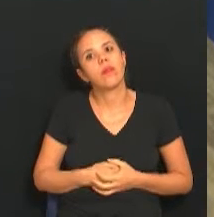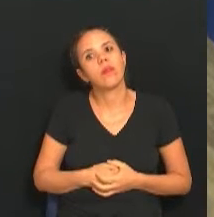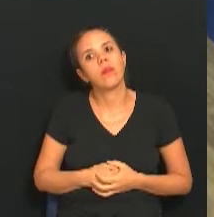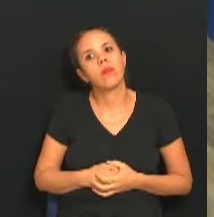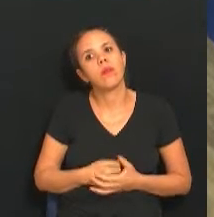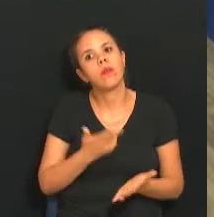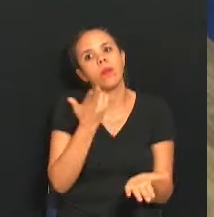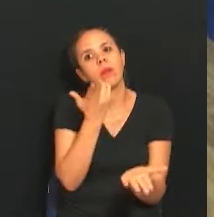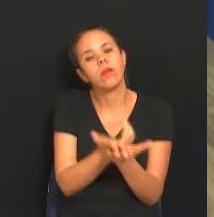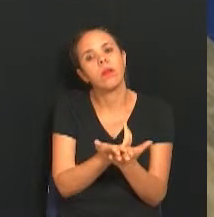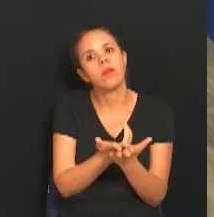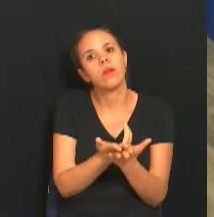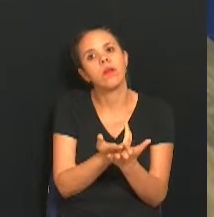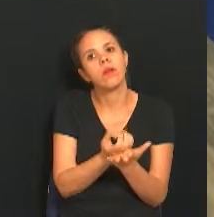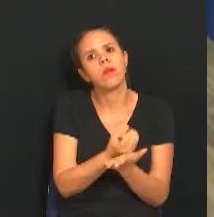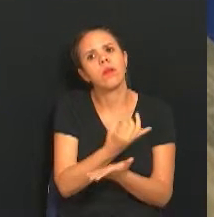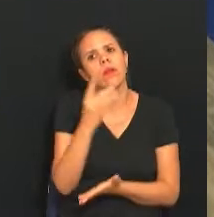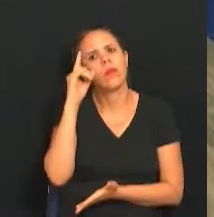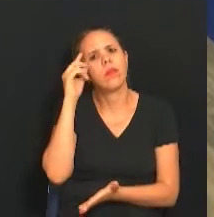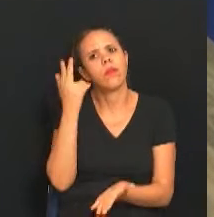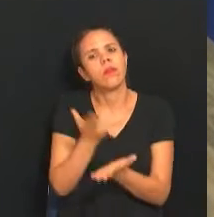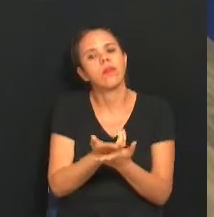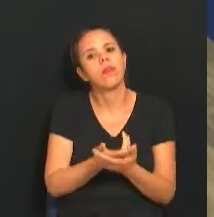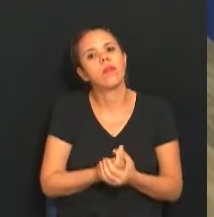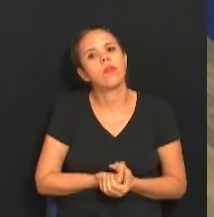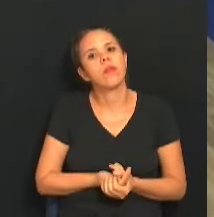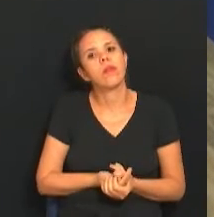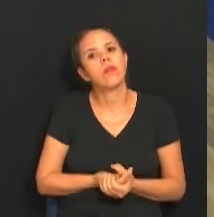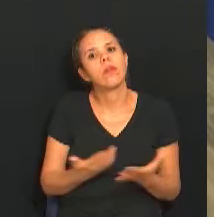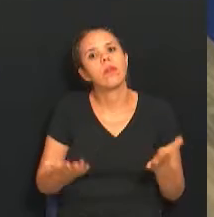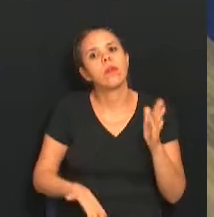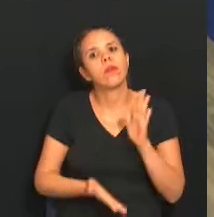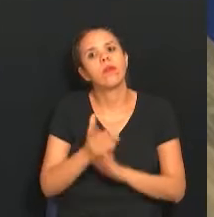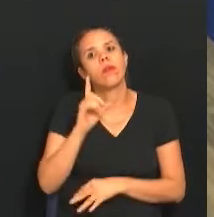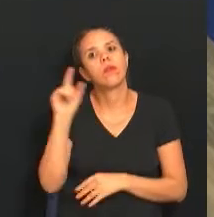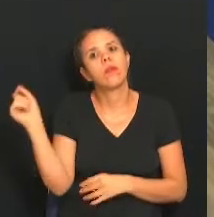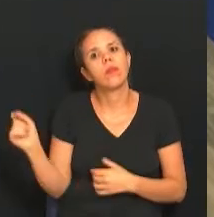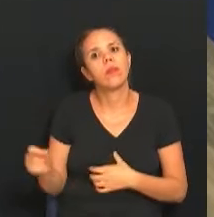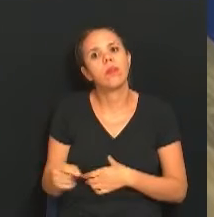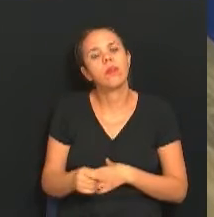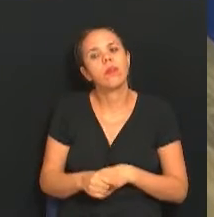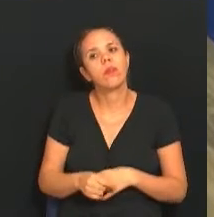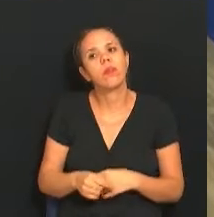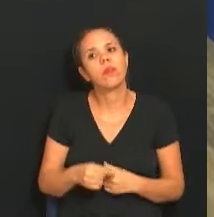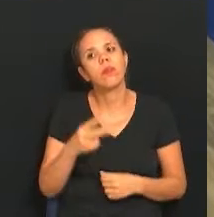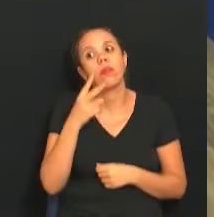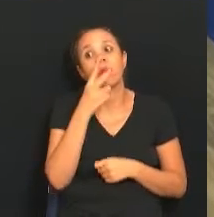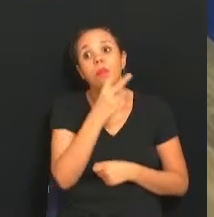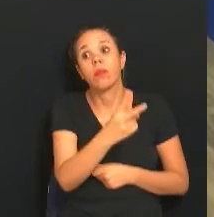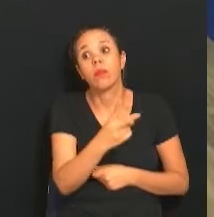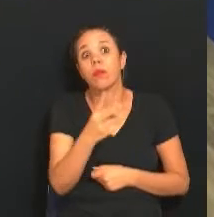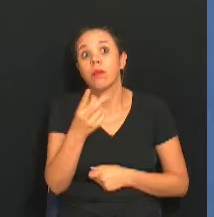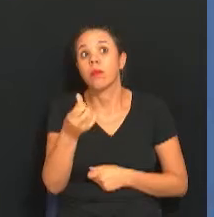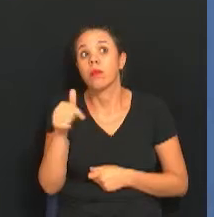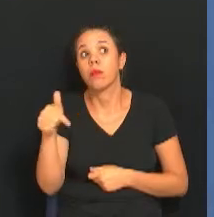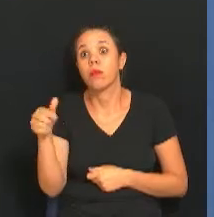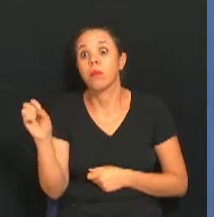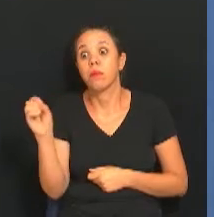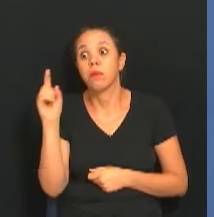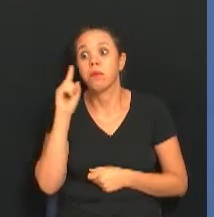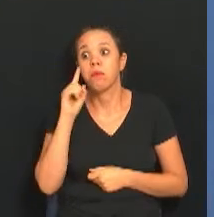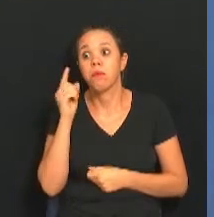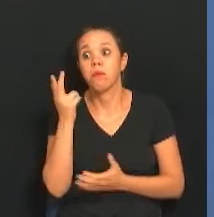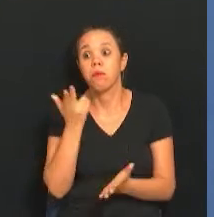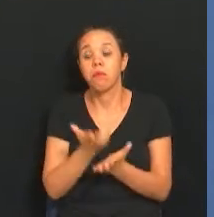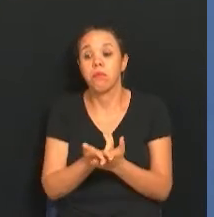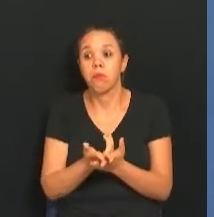paciente aí que ficou quantos dias internado internado e agora recebeu alta Olha foram 270 Dias